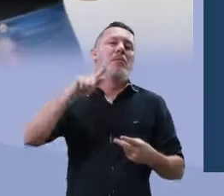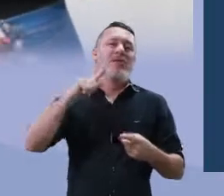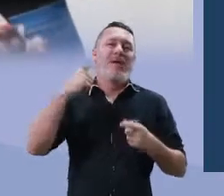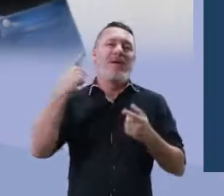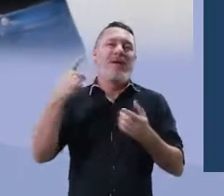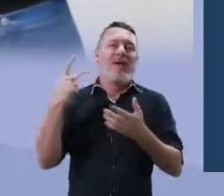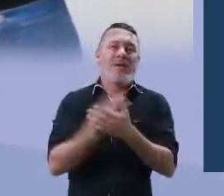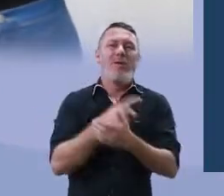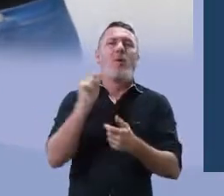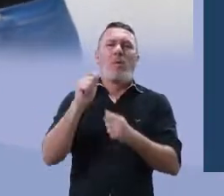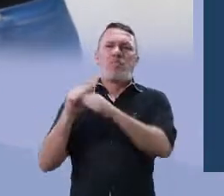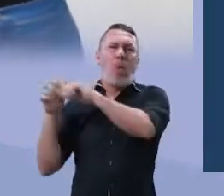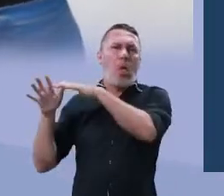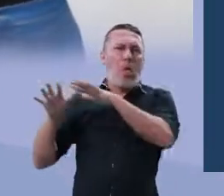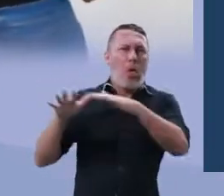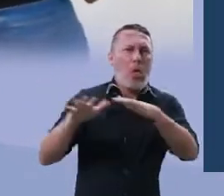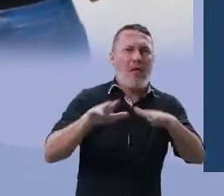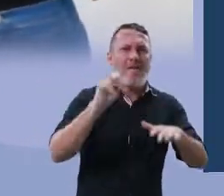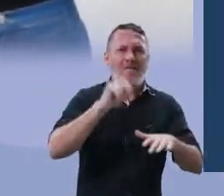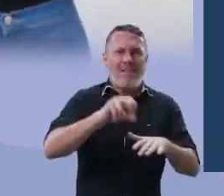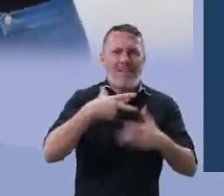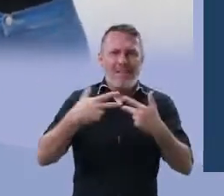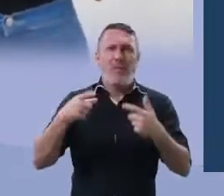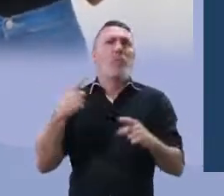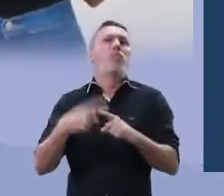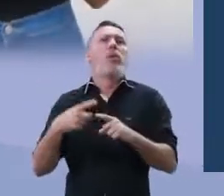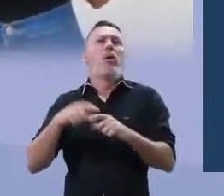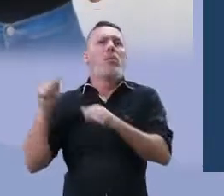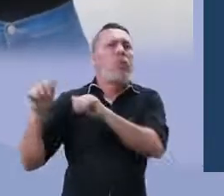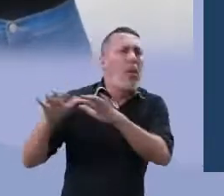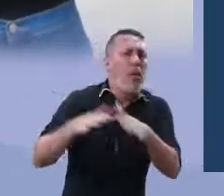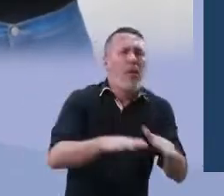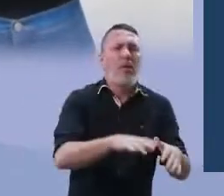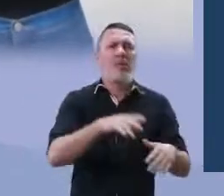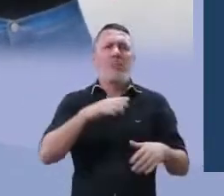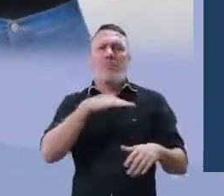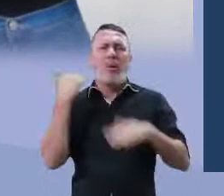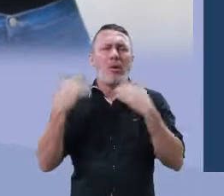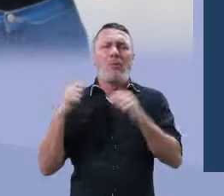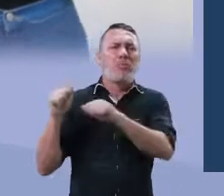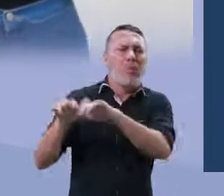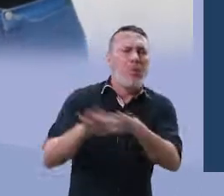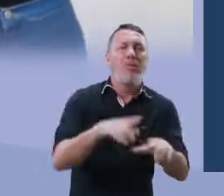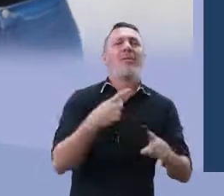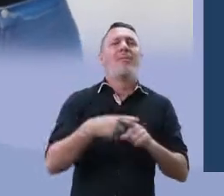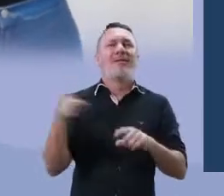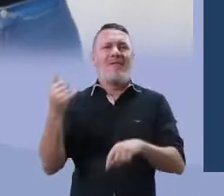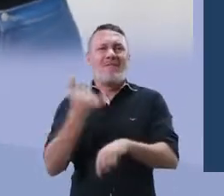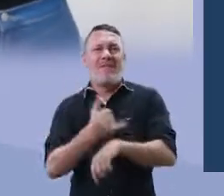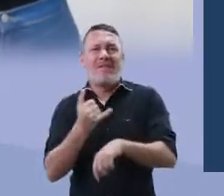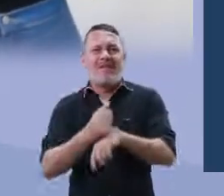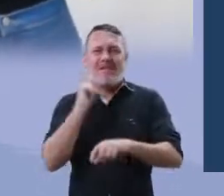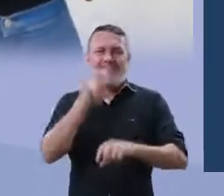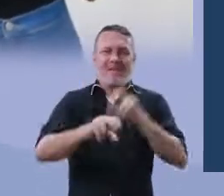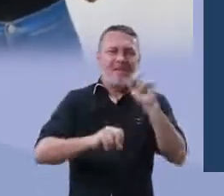de Mariana. A gente teve o quê? Um vazamento, né, ali, as barragens que se romperam, e vários metais